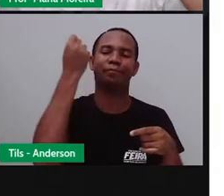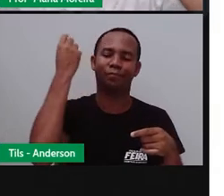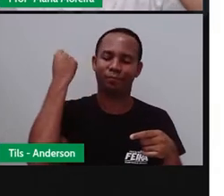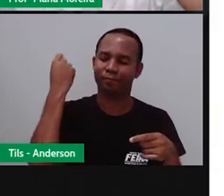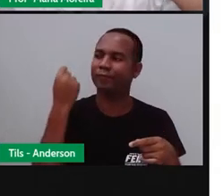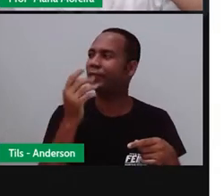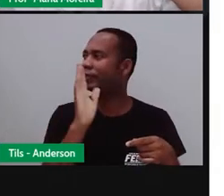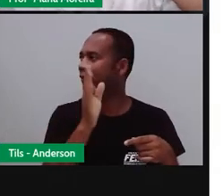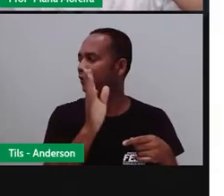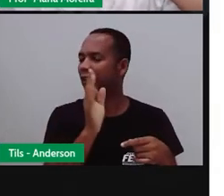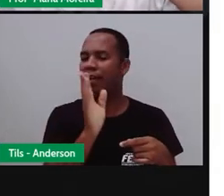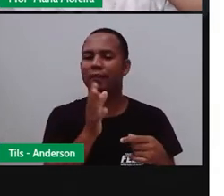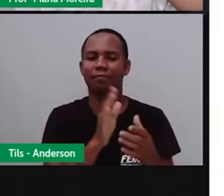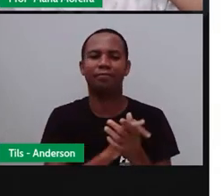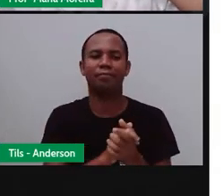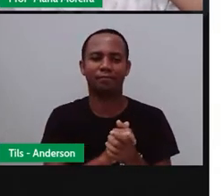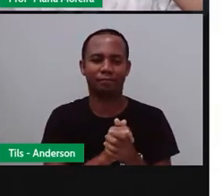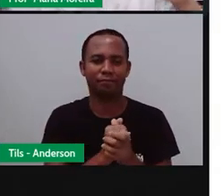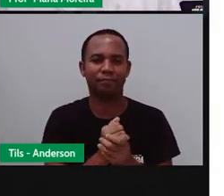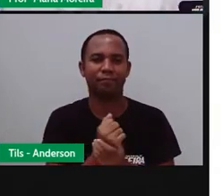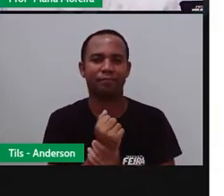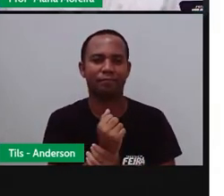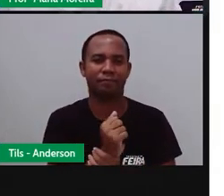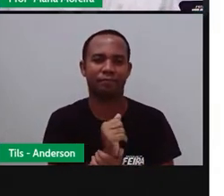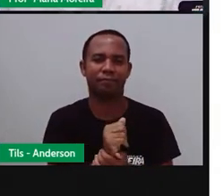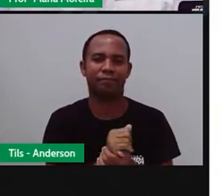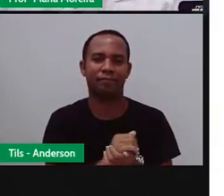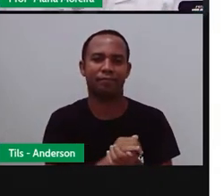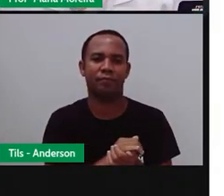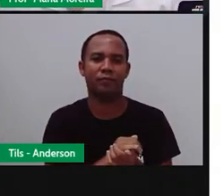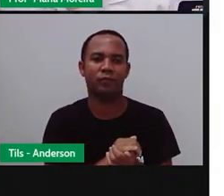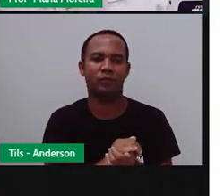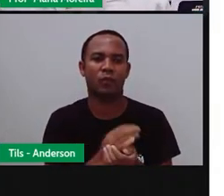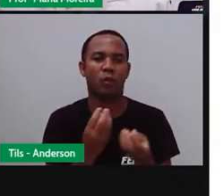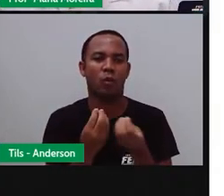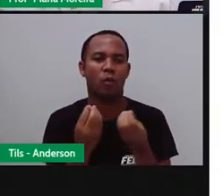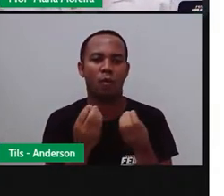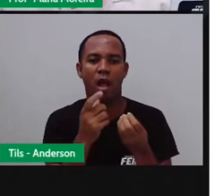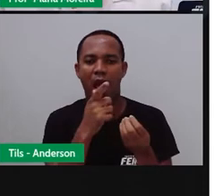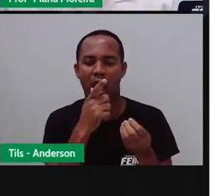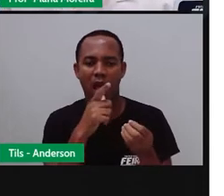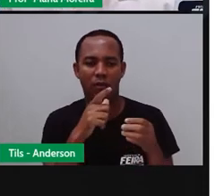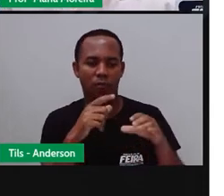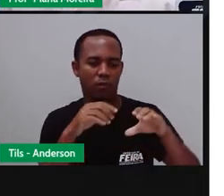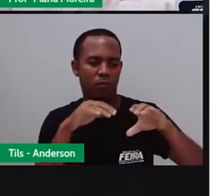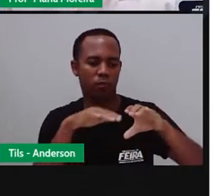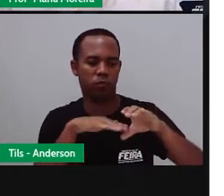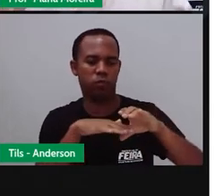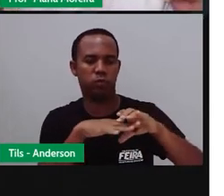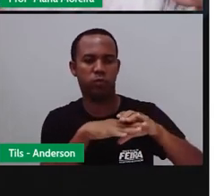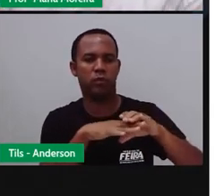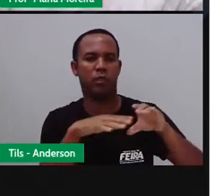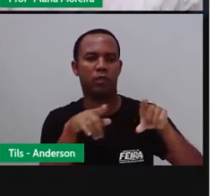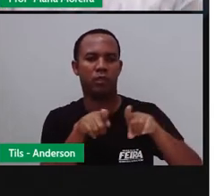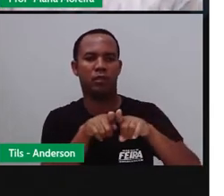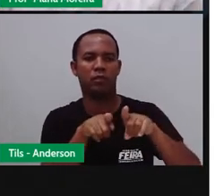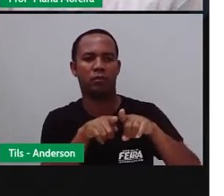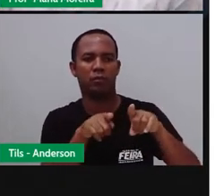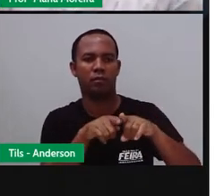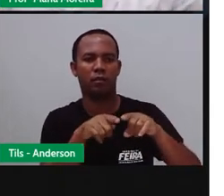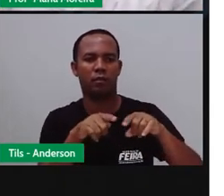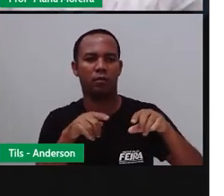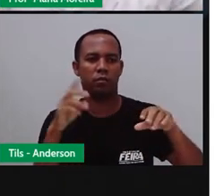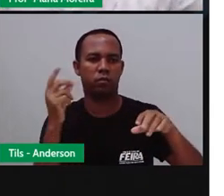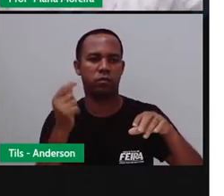lembrar do lençol freático? Pois é. Reduzindo a quantidade de água subterrânea. Então, a água fica ali,